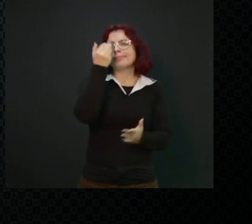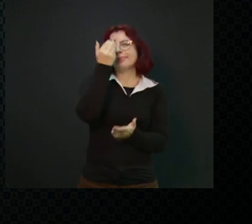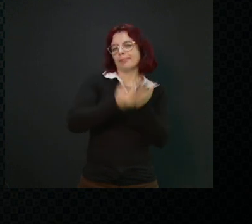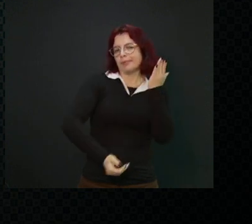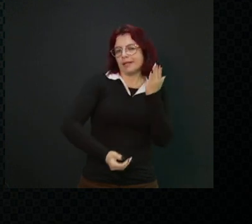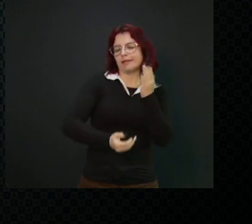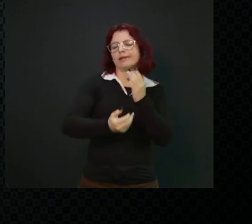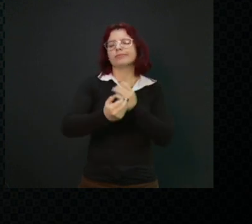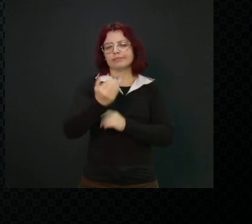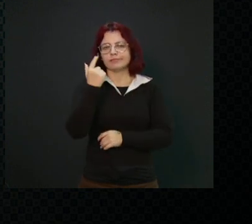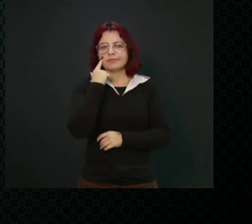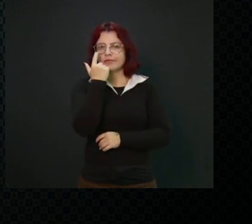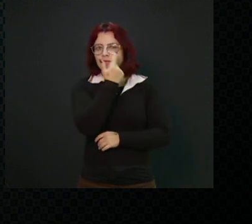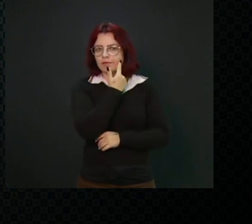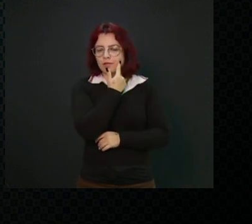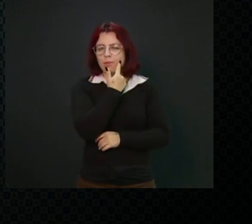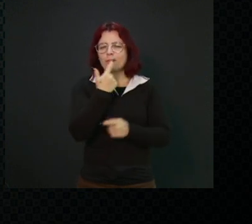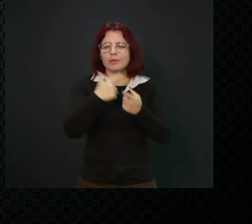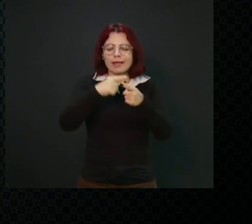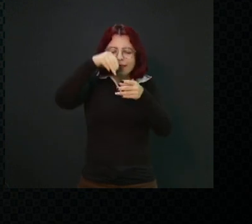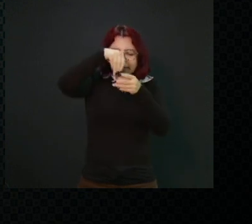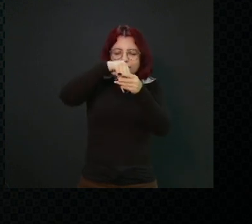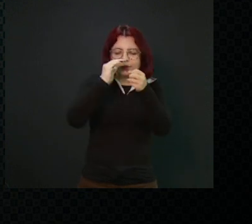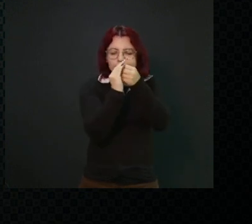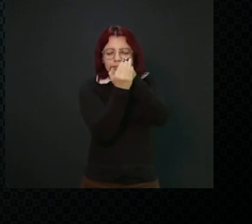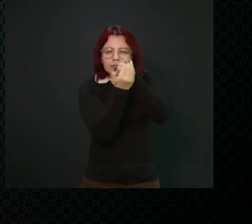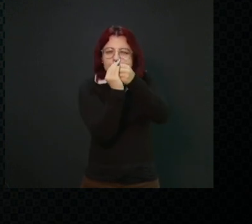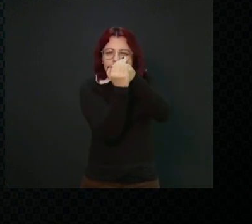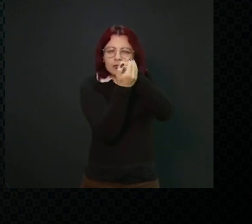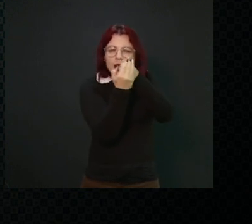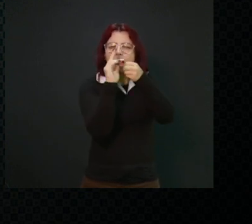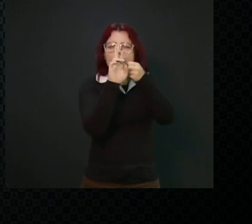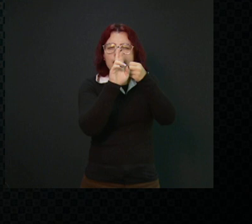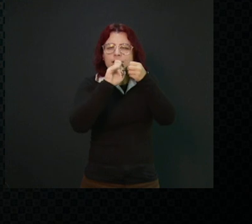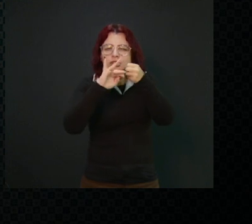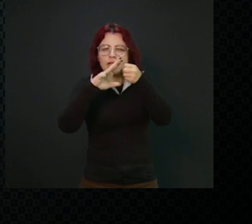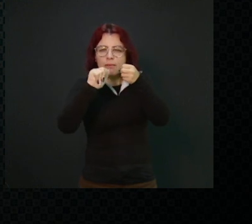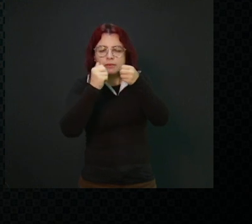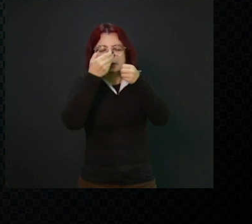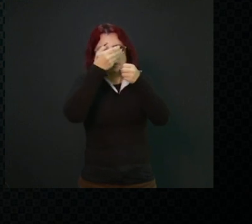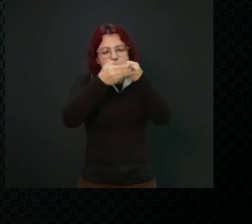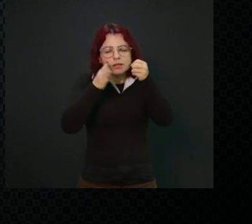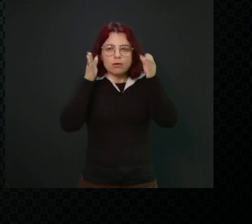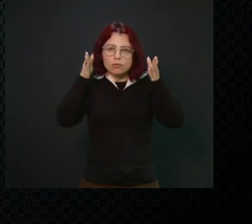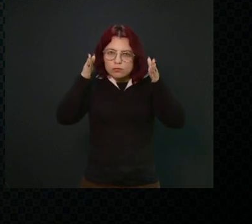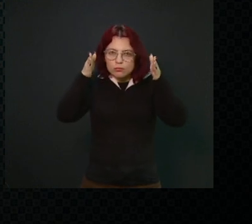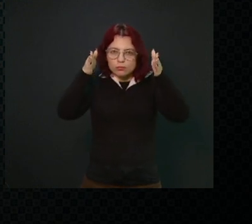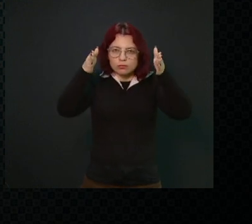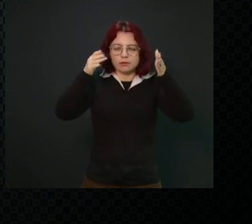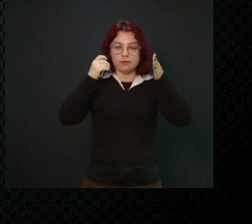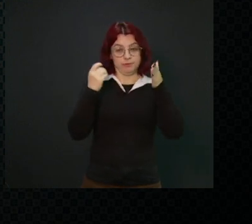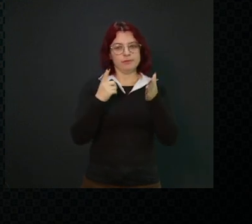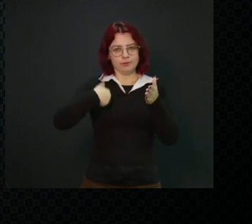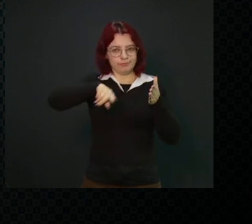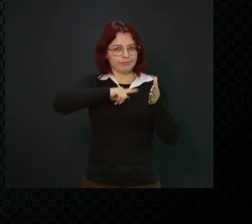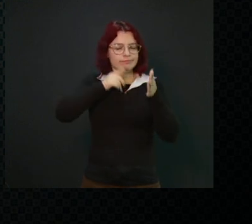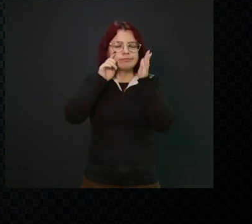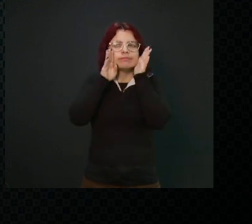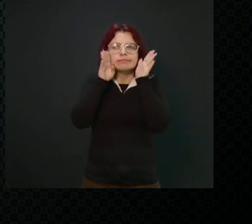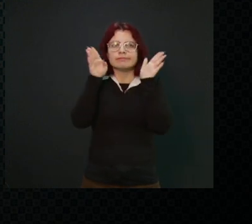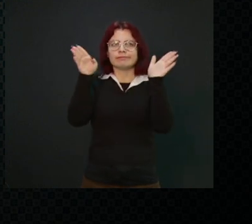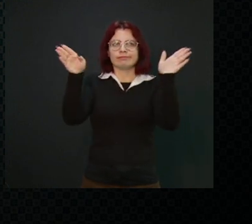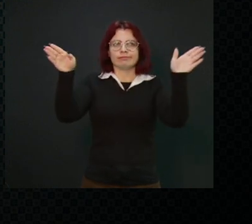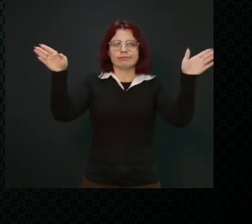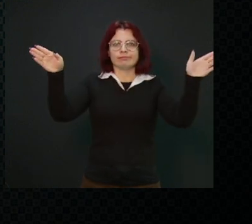da retinose pigmentar. Então, a pessoa vai começando a perder o campo de visão, né? Principalmente o